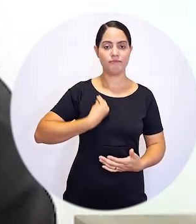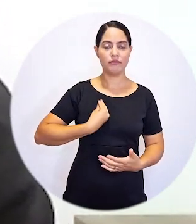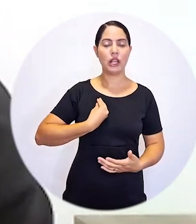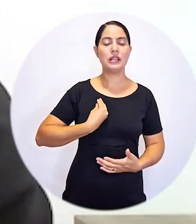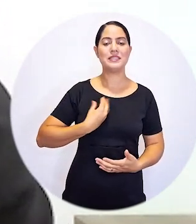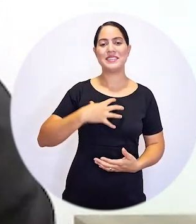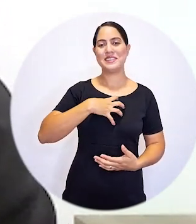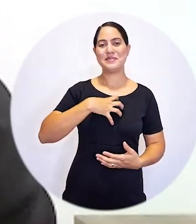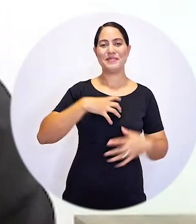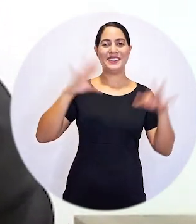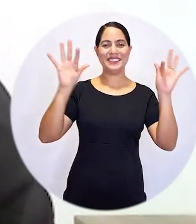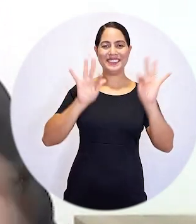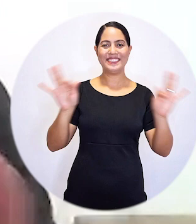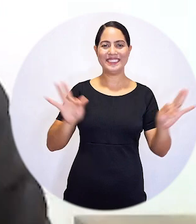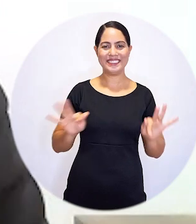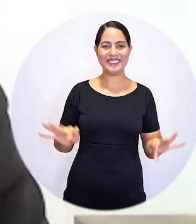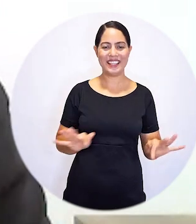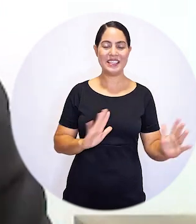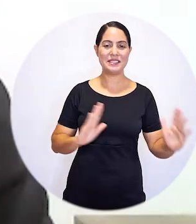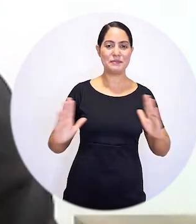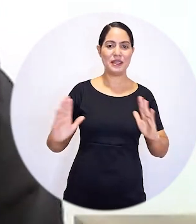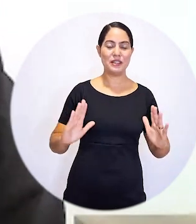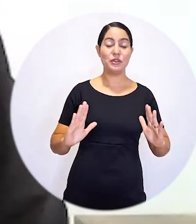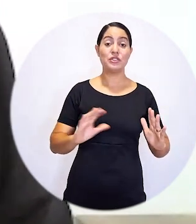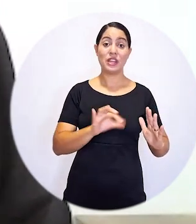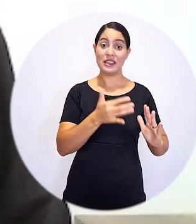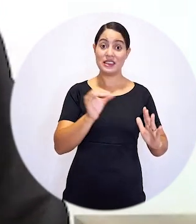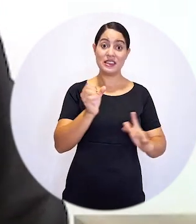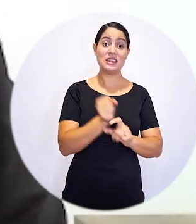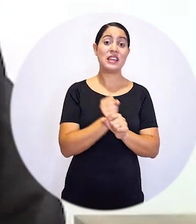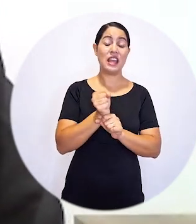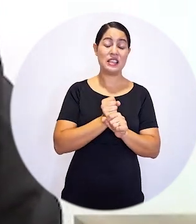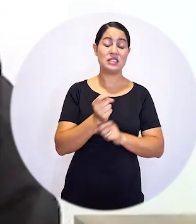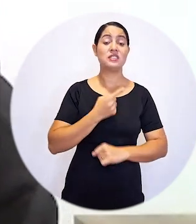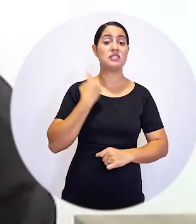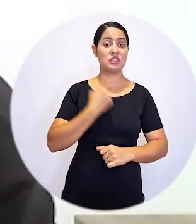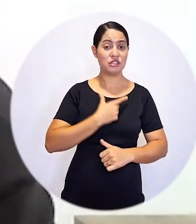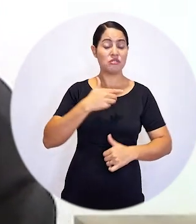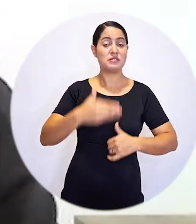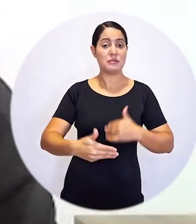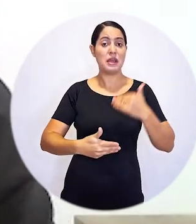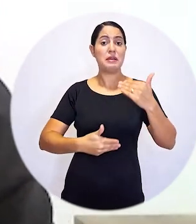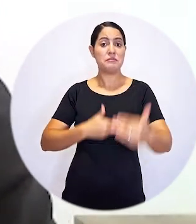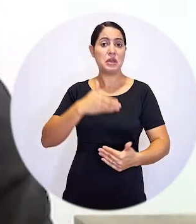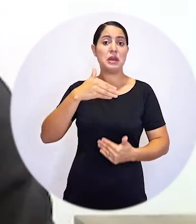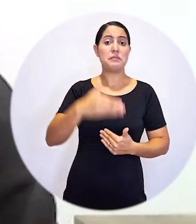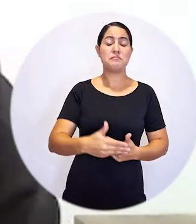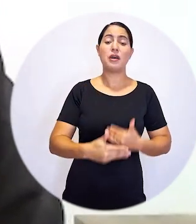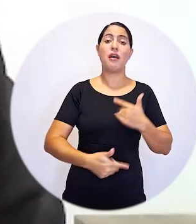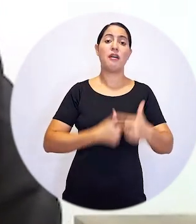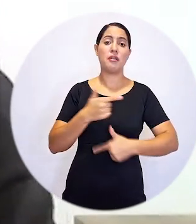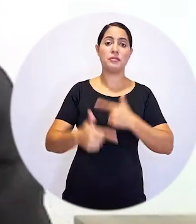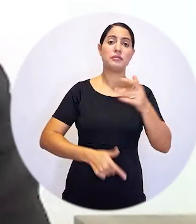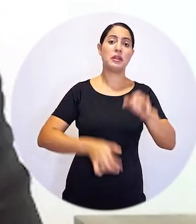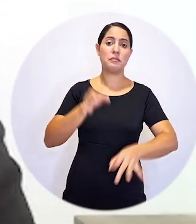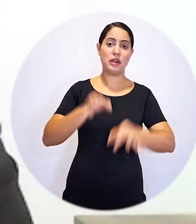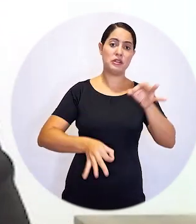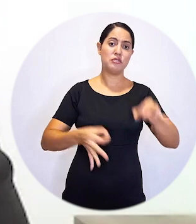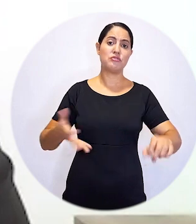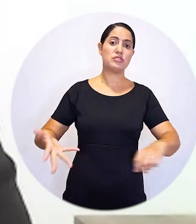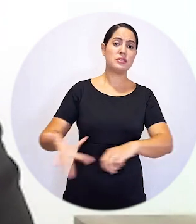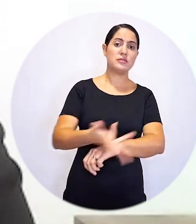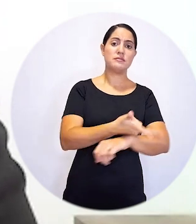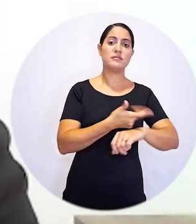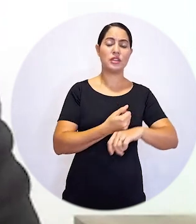muito feliz por estar encabeçando esse evento durante esses 10 anos e que a gente possa continuar dando esse trabalho de aprimoramento